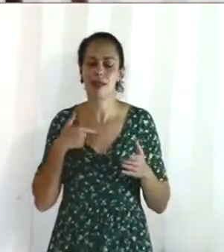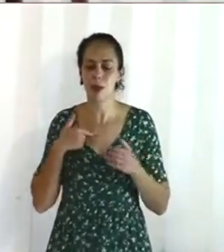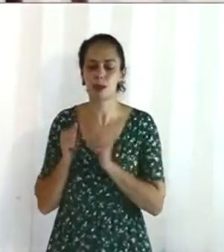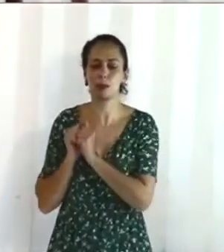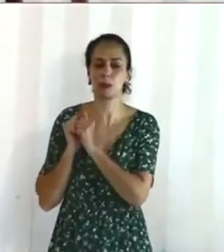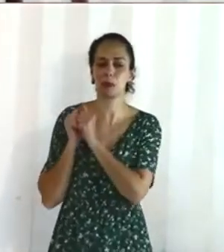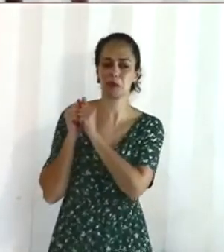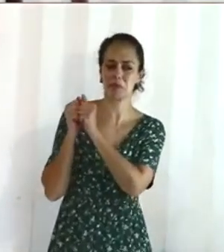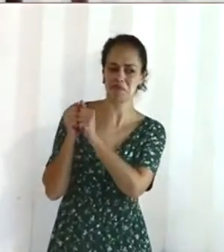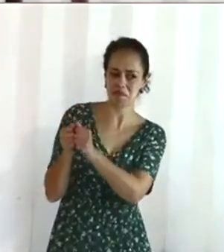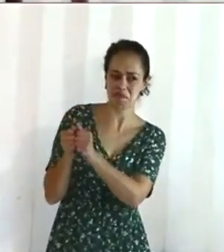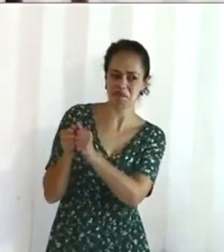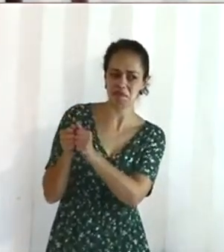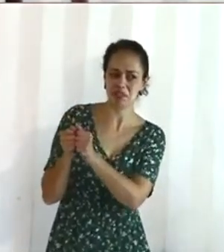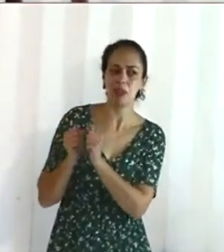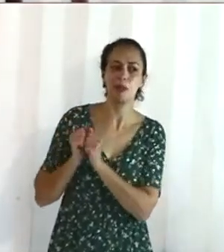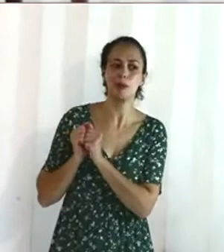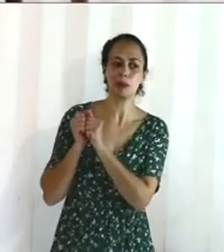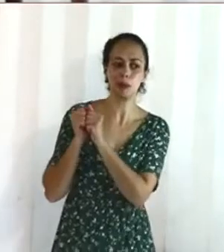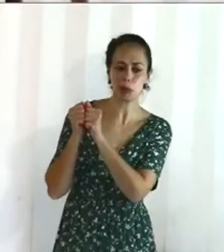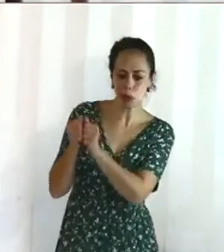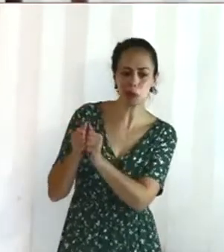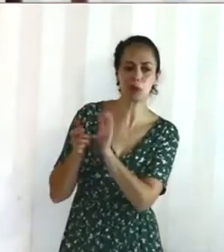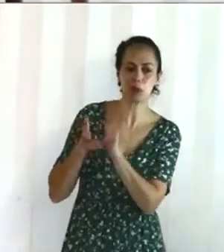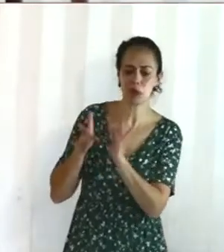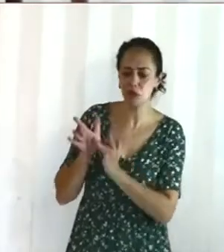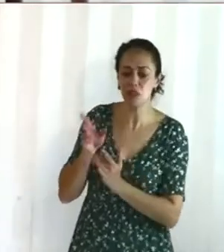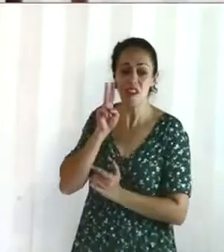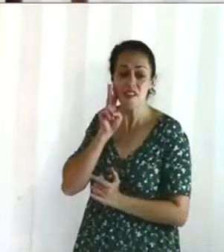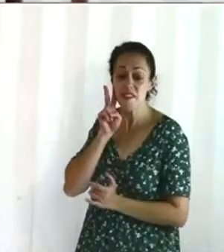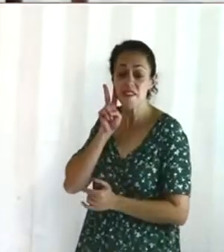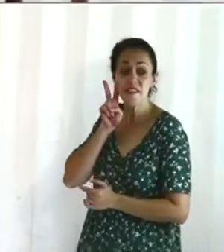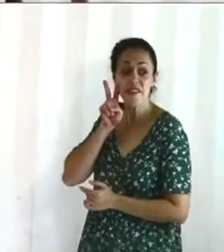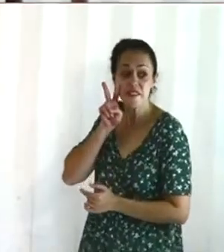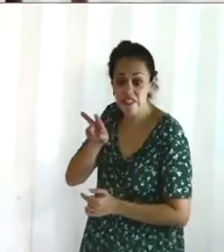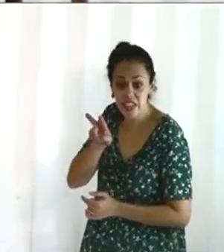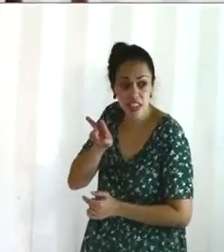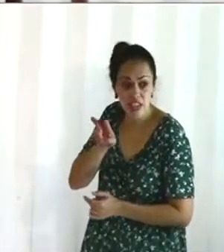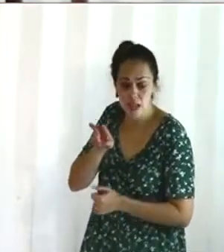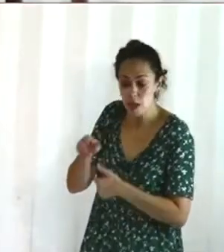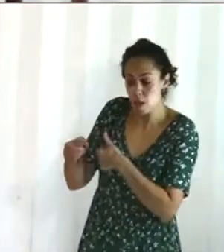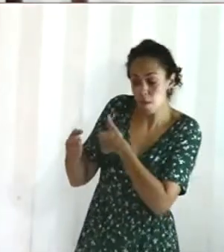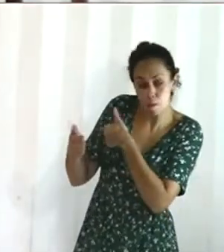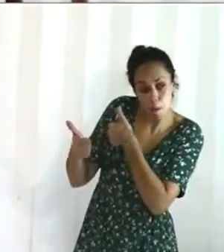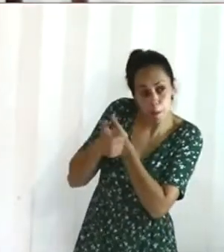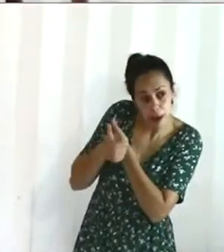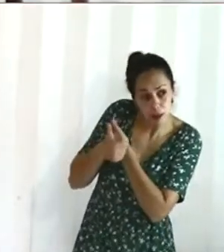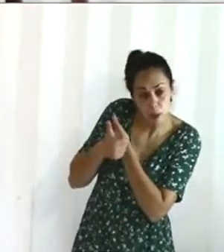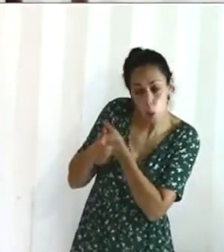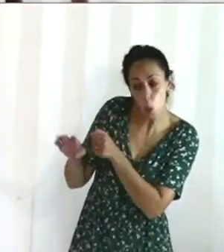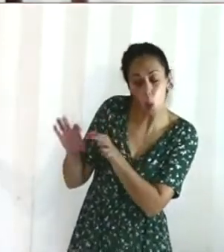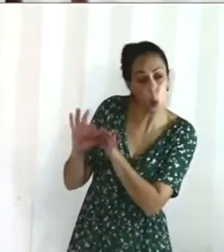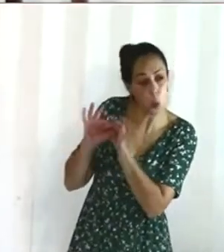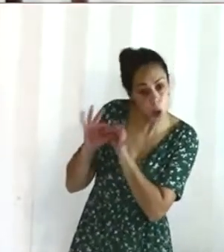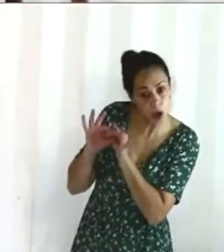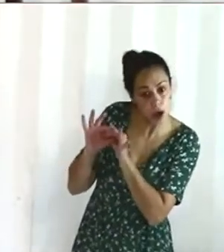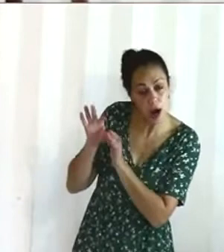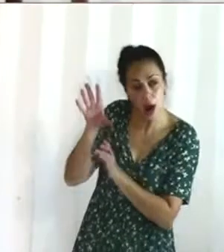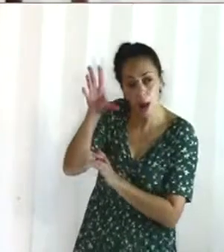aqui 3 elementos que nós temos como elementos essenciais, que é a